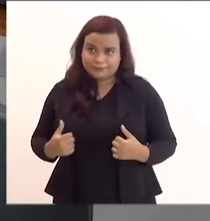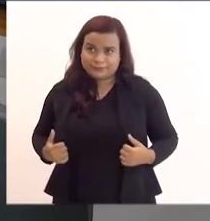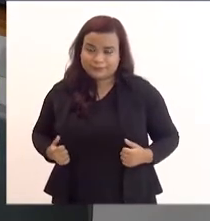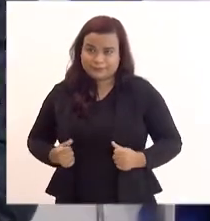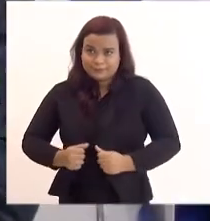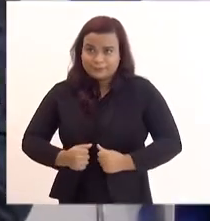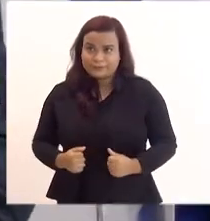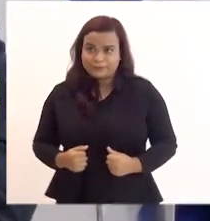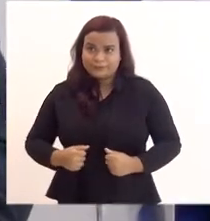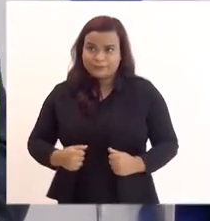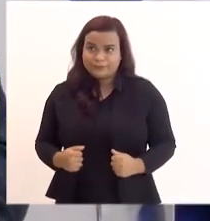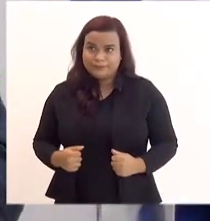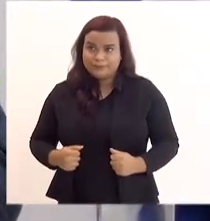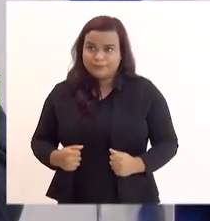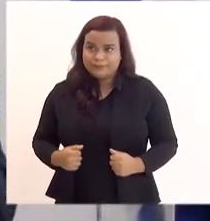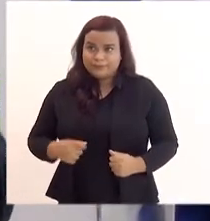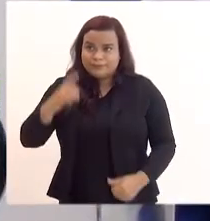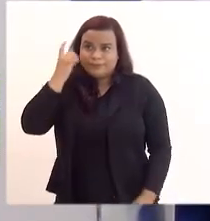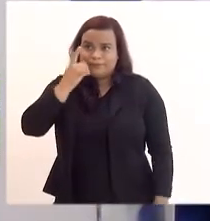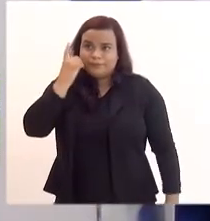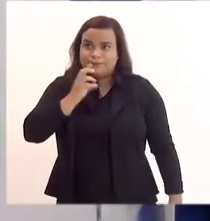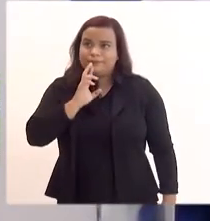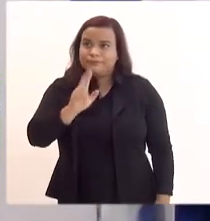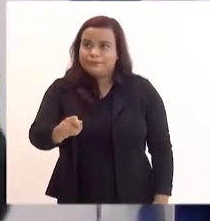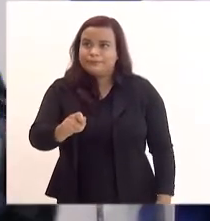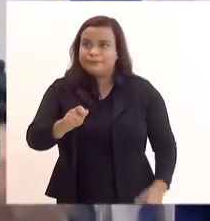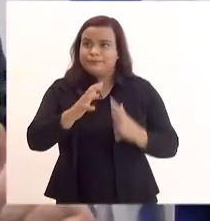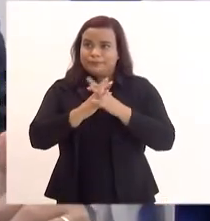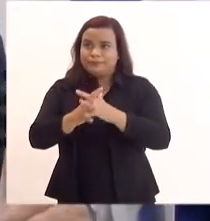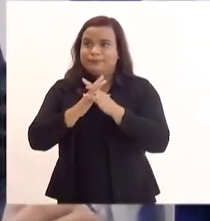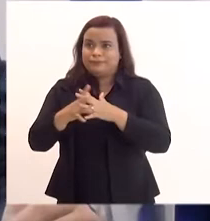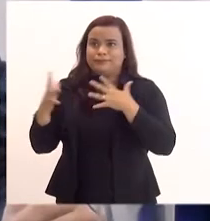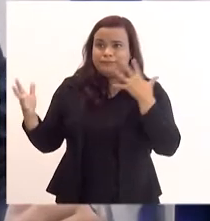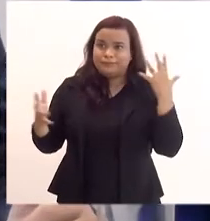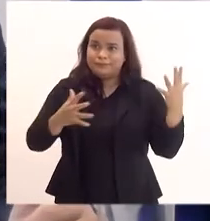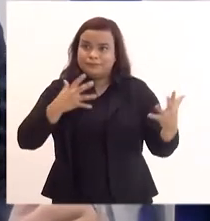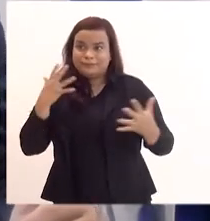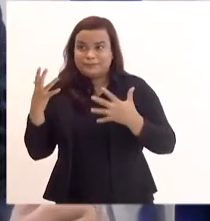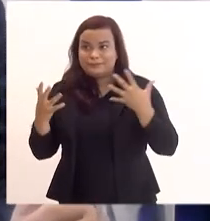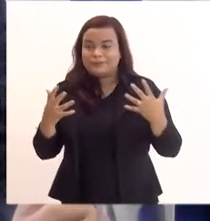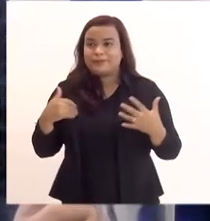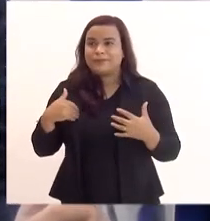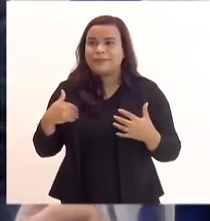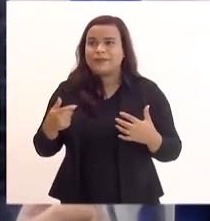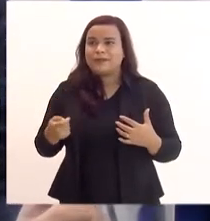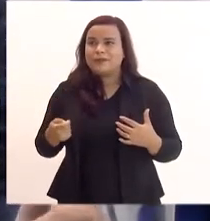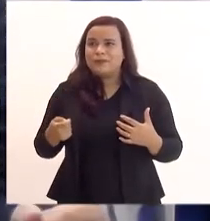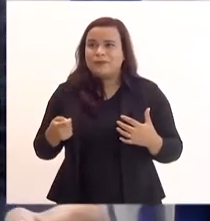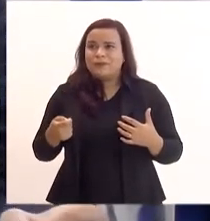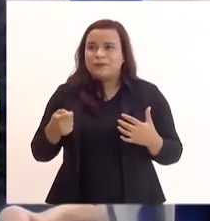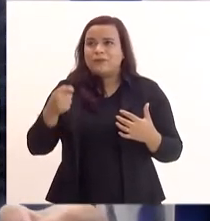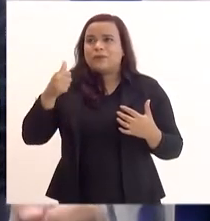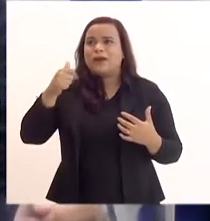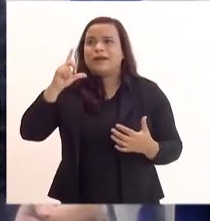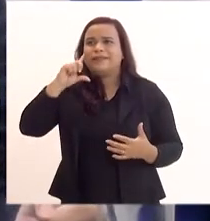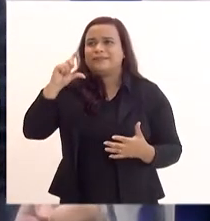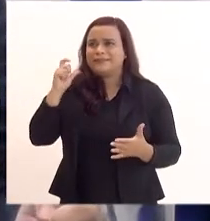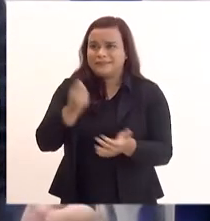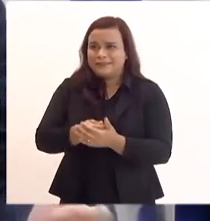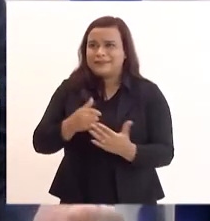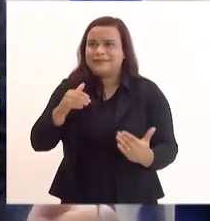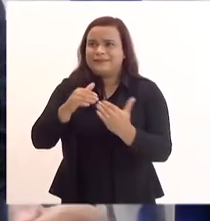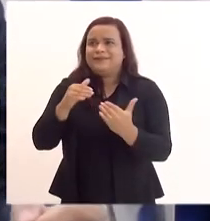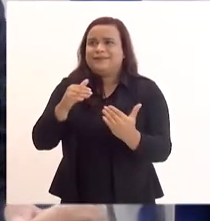O deputado Amorim bagunçou meu coreto agora aqui. Eu já estava quase decidido a fazer o acordo,